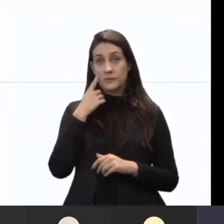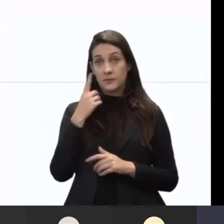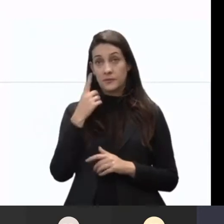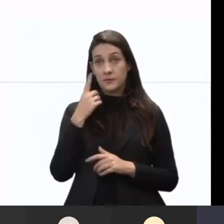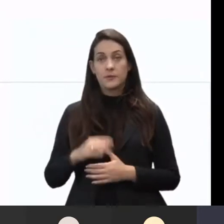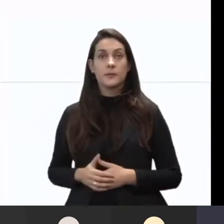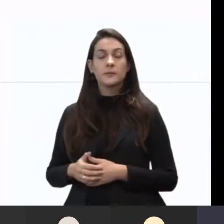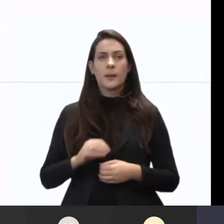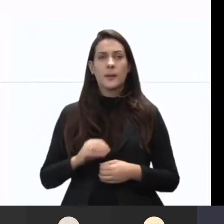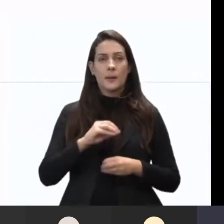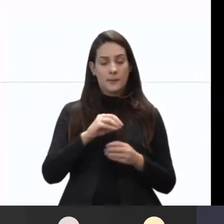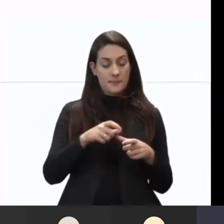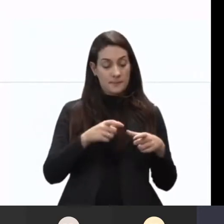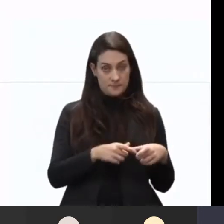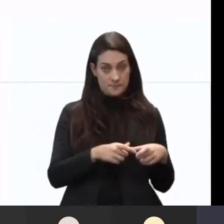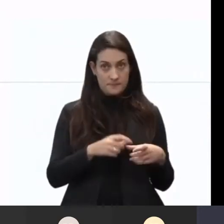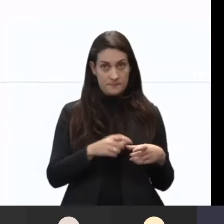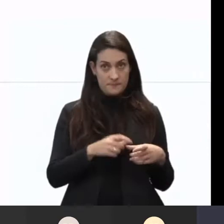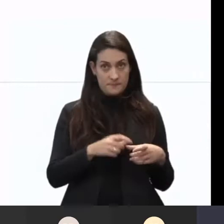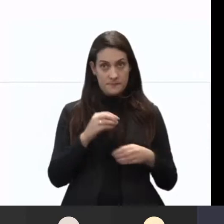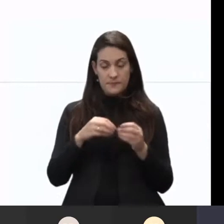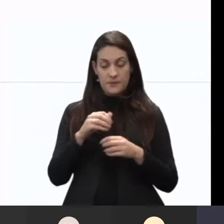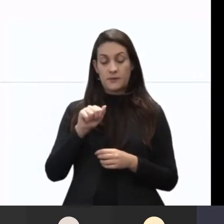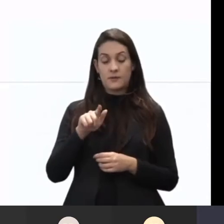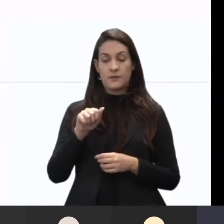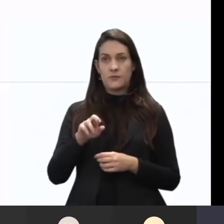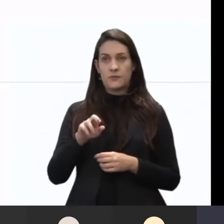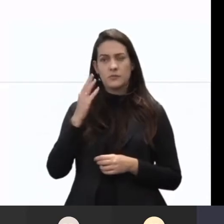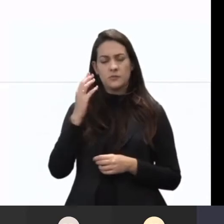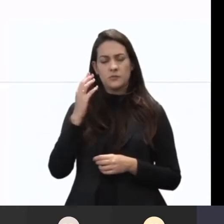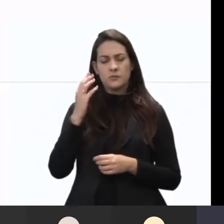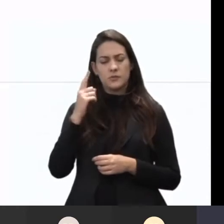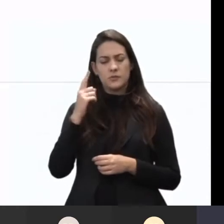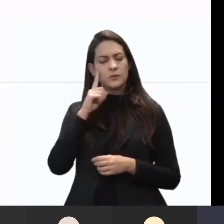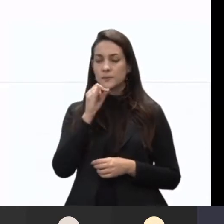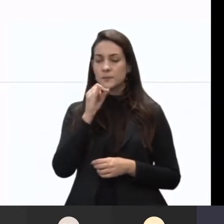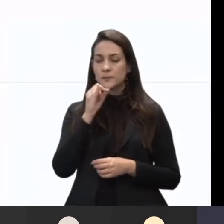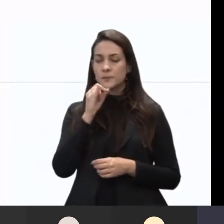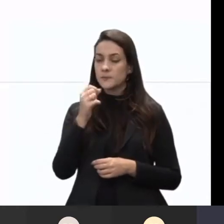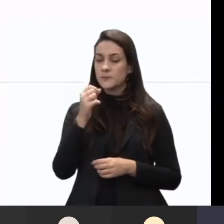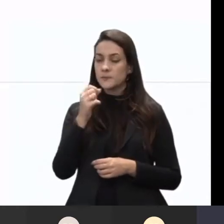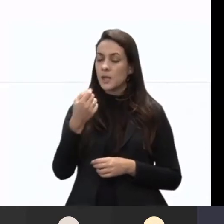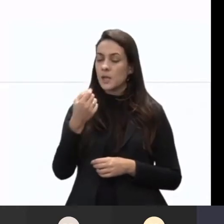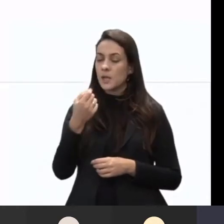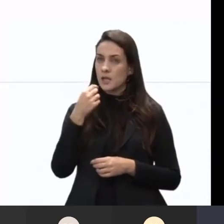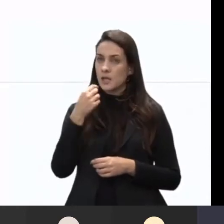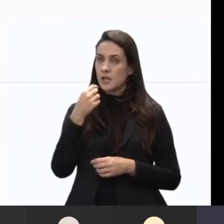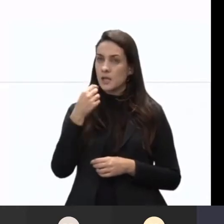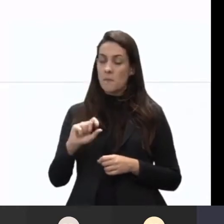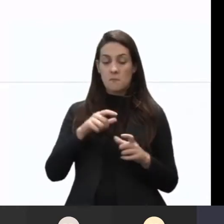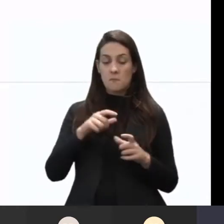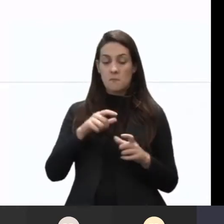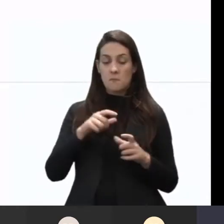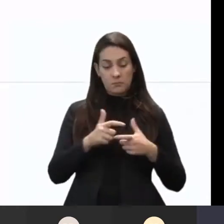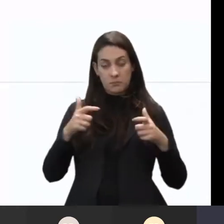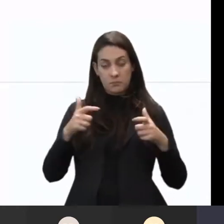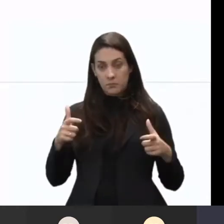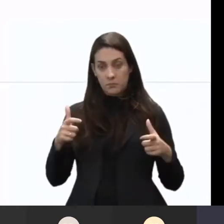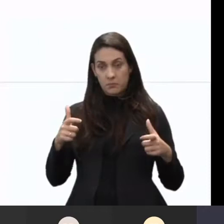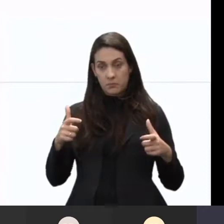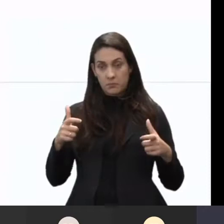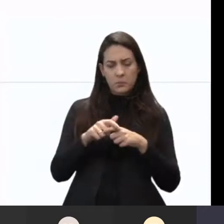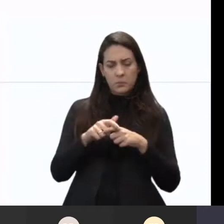agar. Acontece que você não consegue saber se você aumentar a concentração do antibiótico, se ele vai inibir melhor ou não o